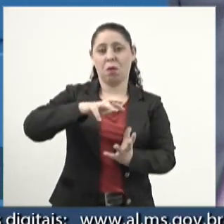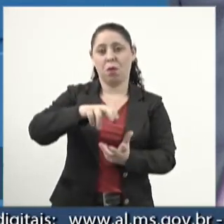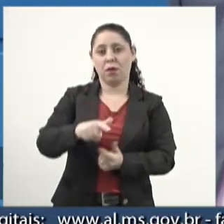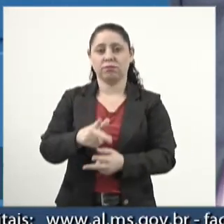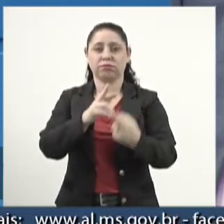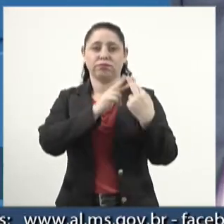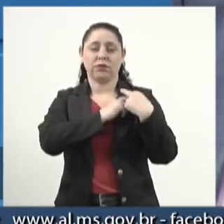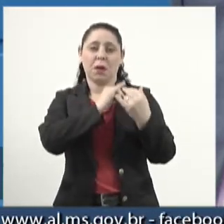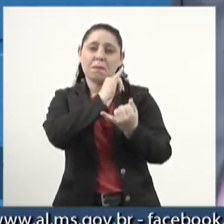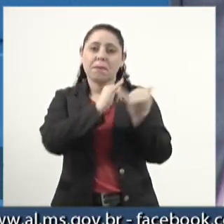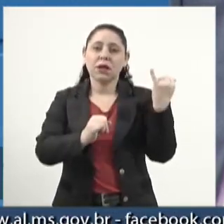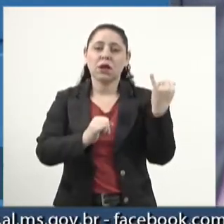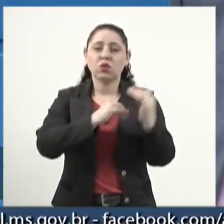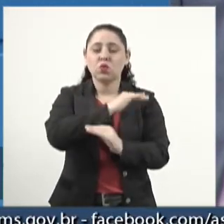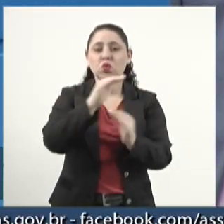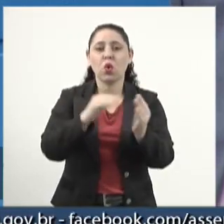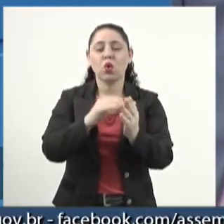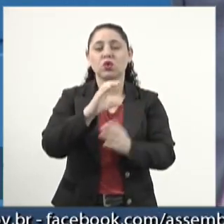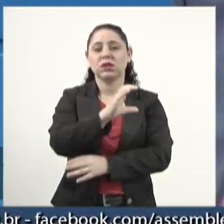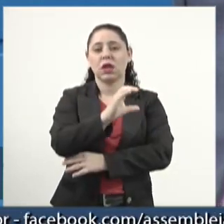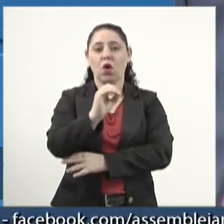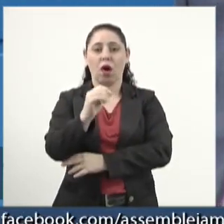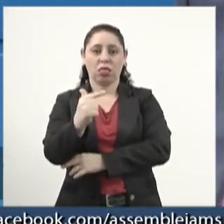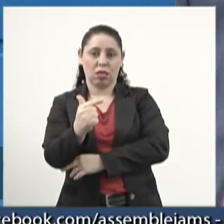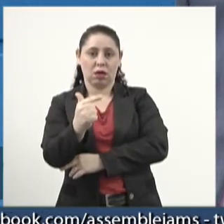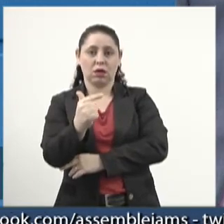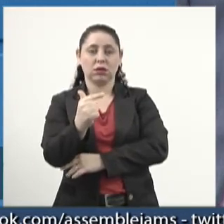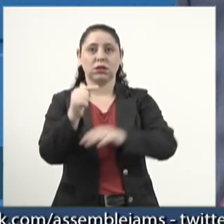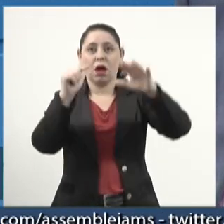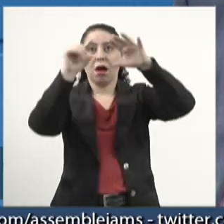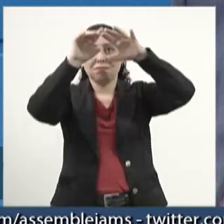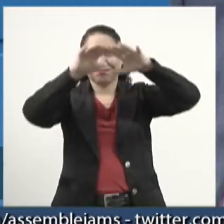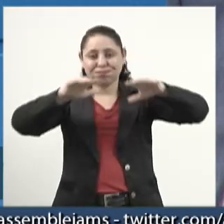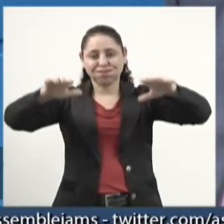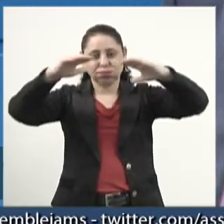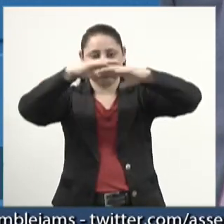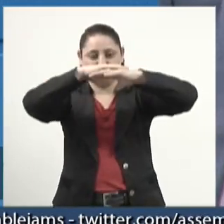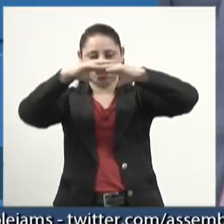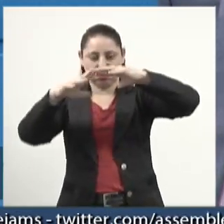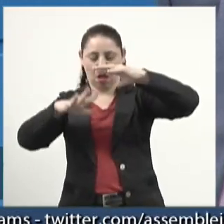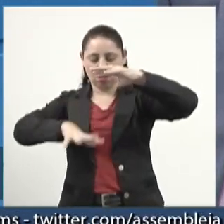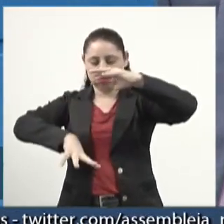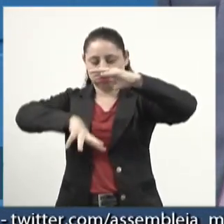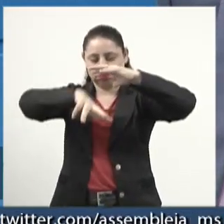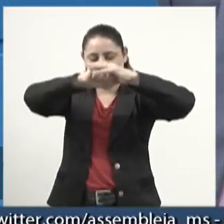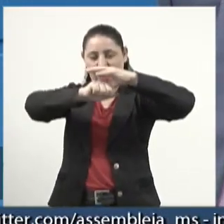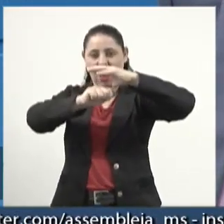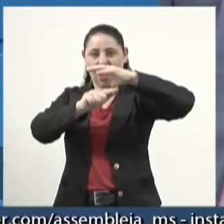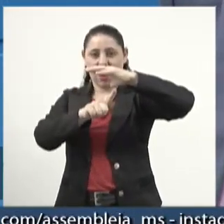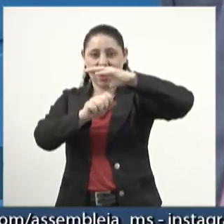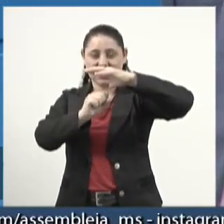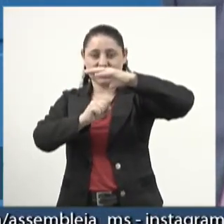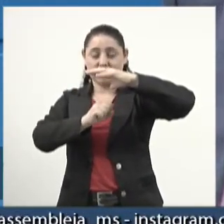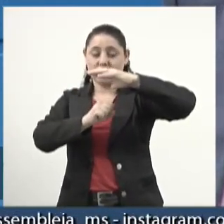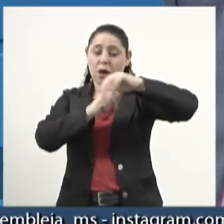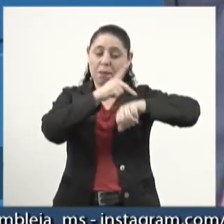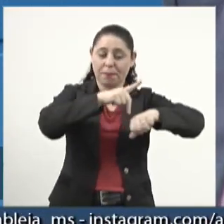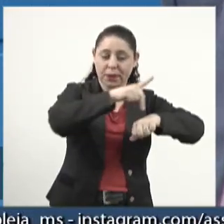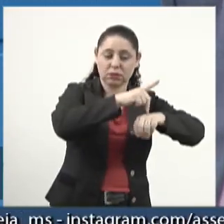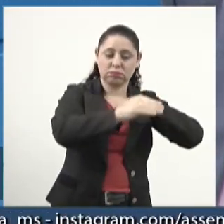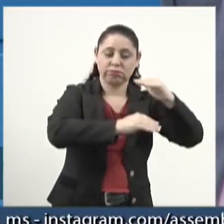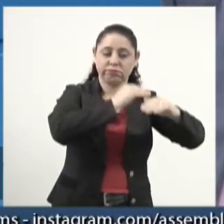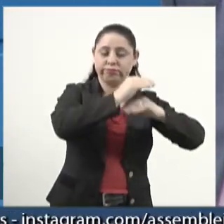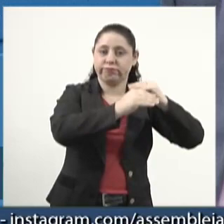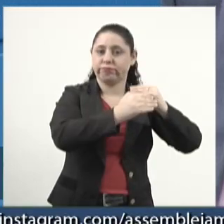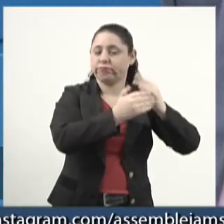por quase metade de todo o carbono lançado na atmosfera. Nós, países em desenvolvimento,